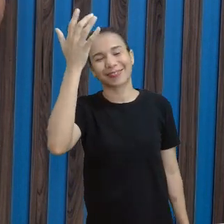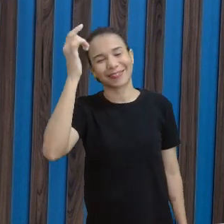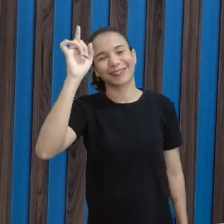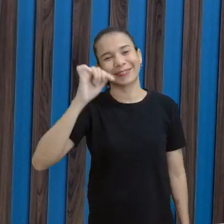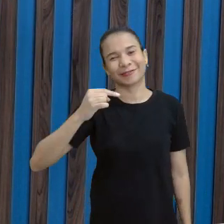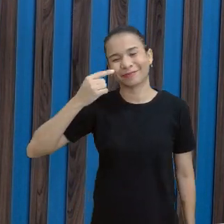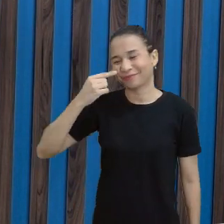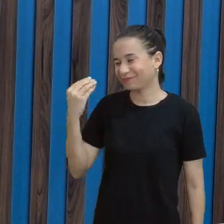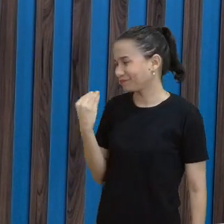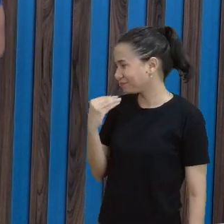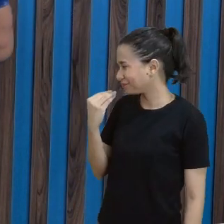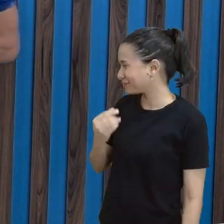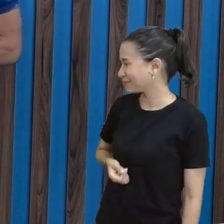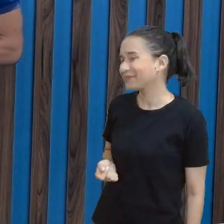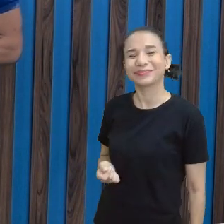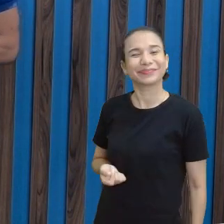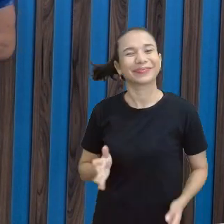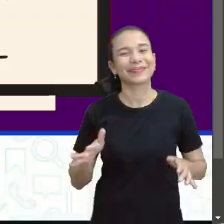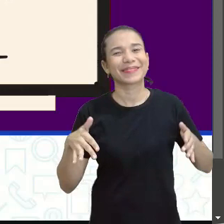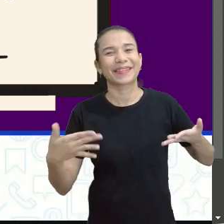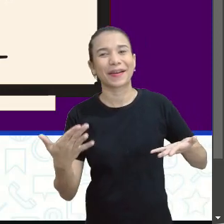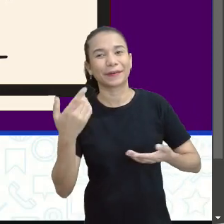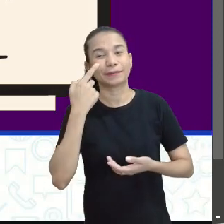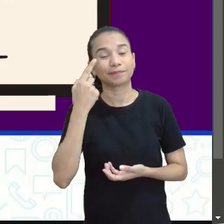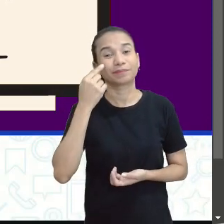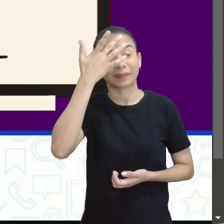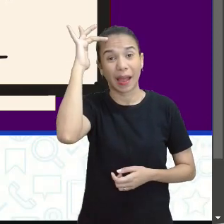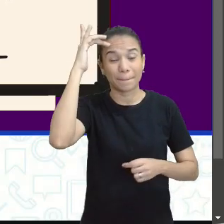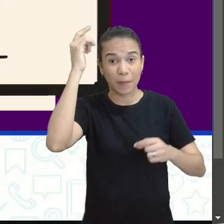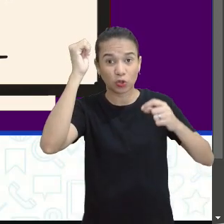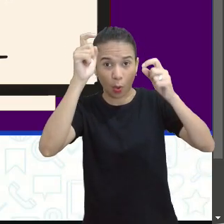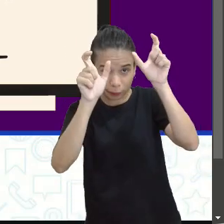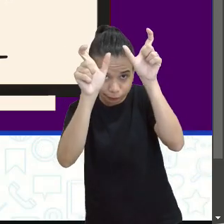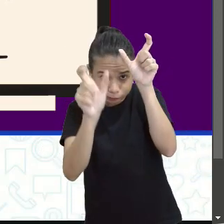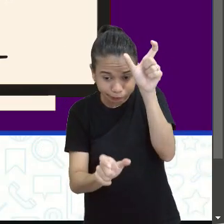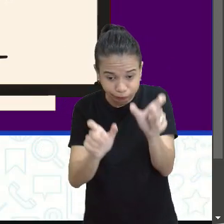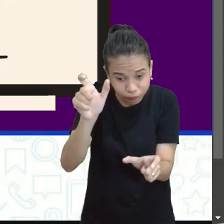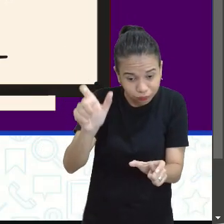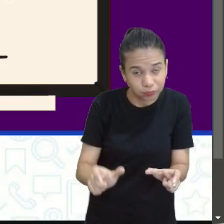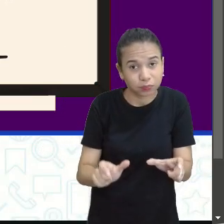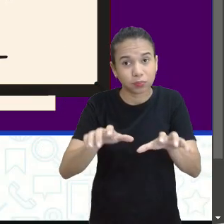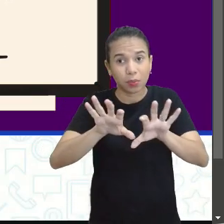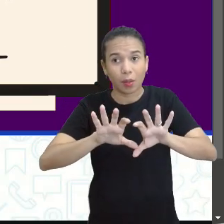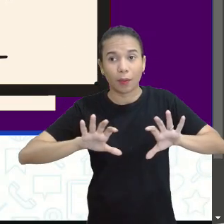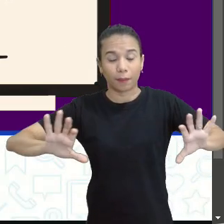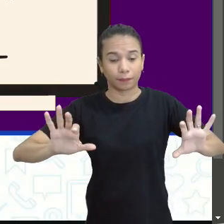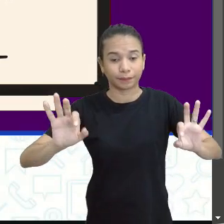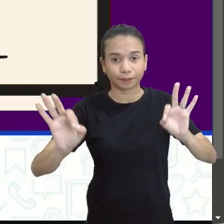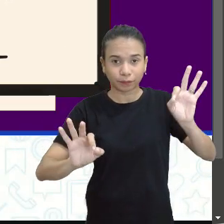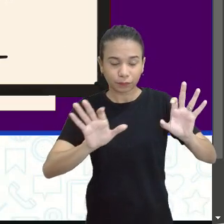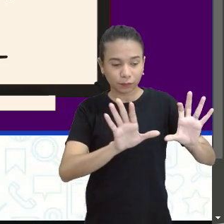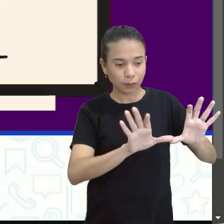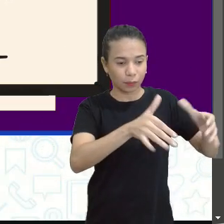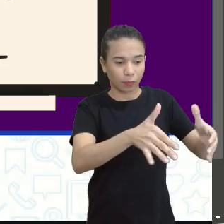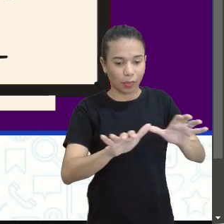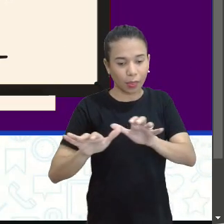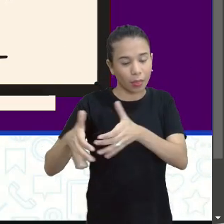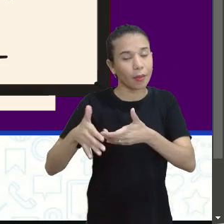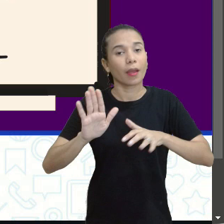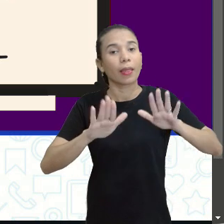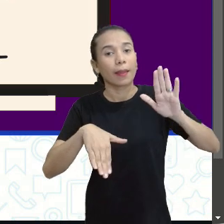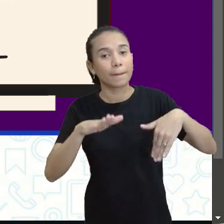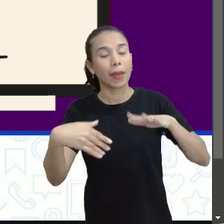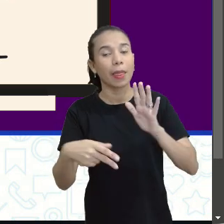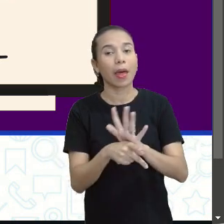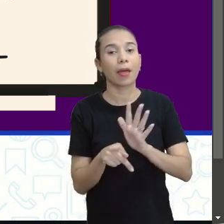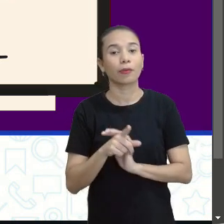Essa aí foi simplesinha. Então, ó, os competidores, eles são divididos em grupos, de acordo